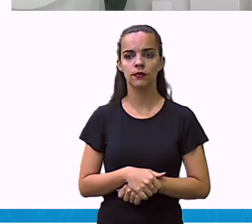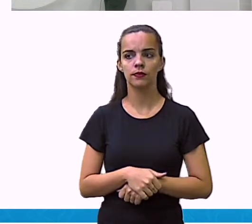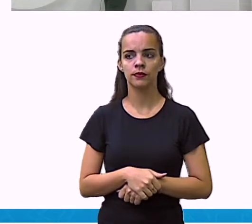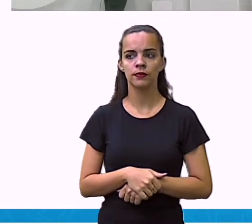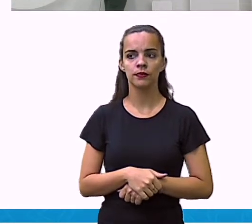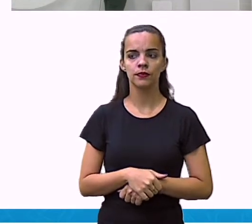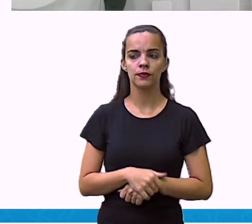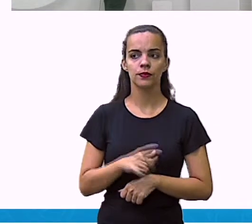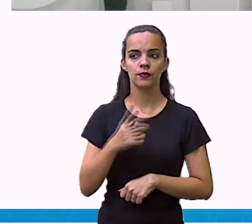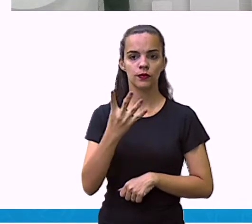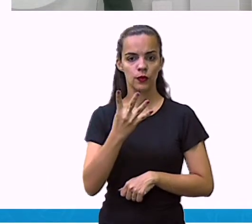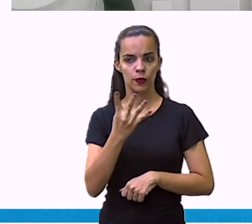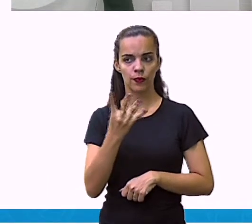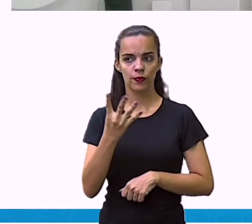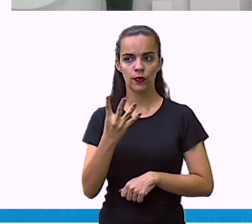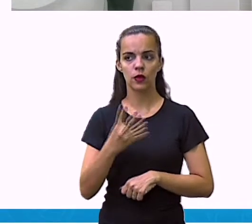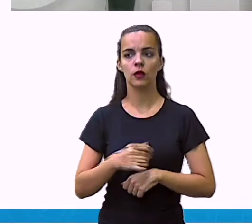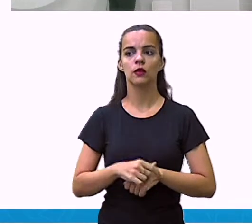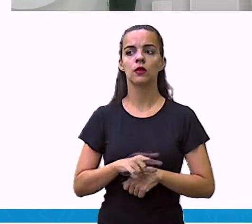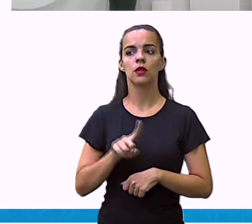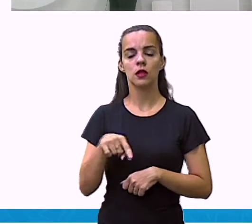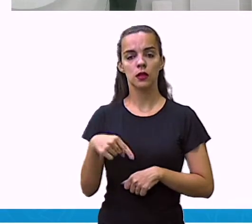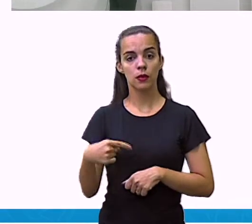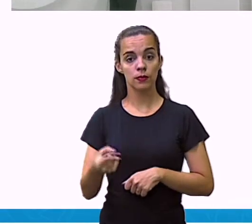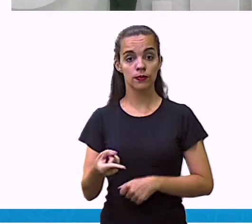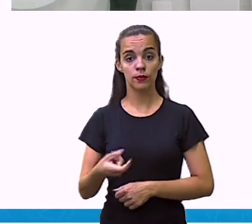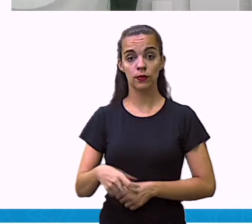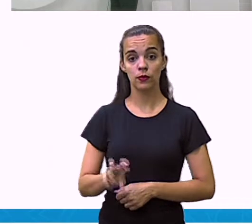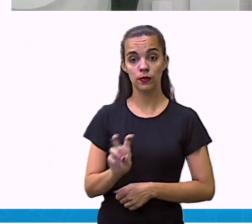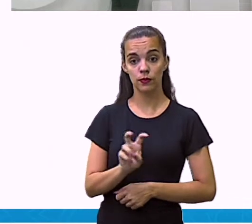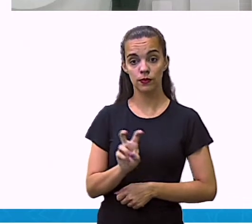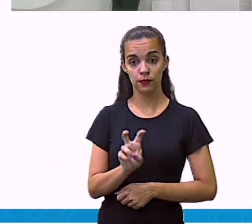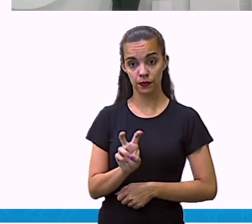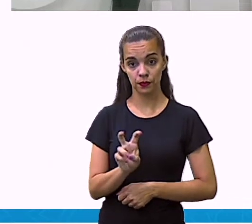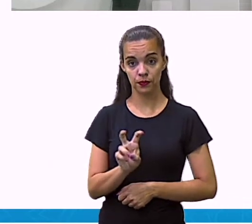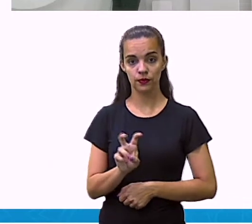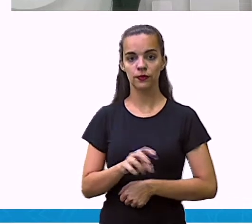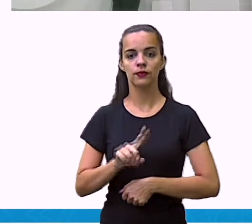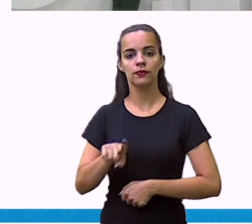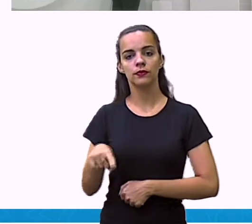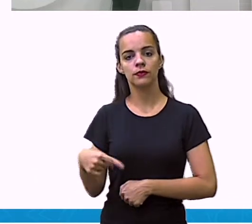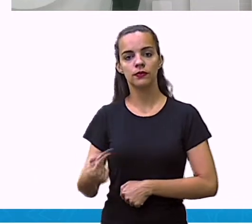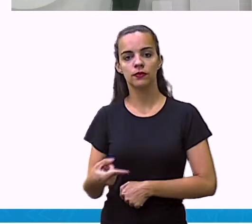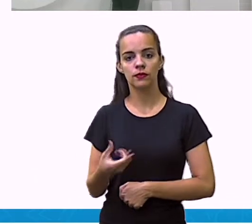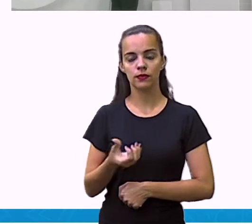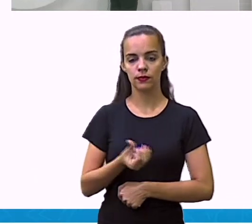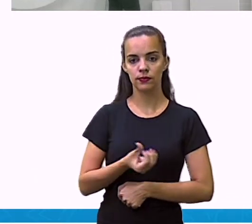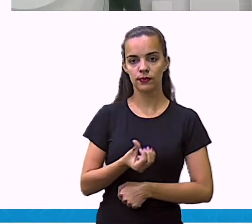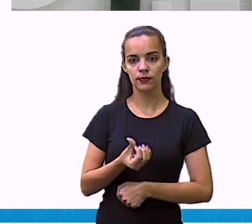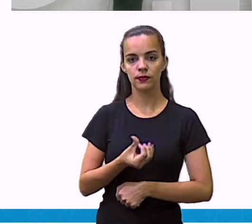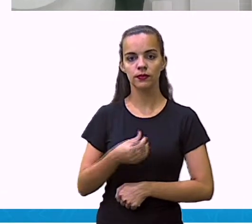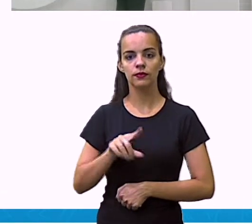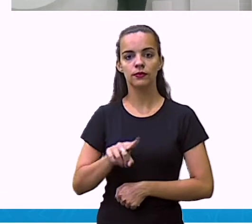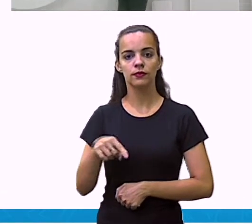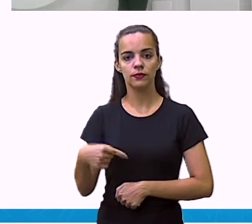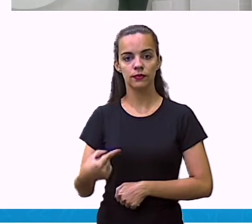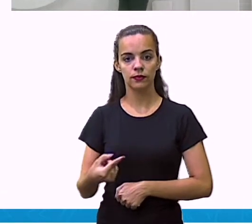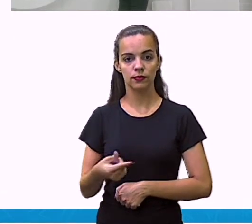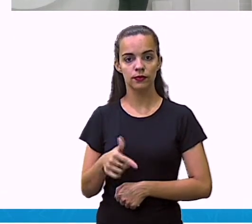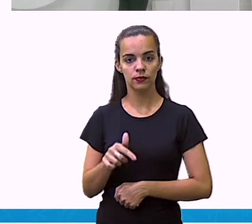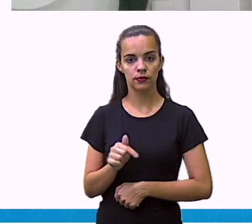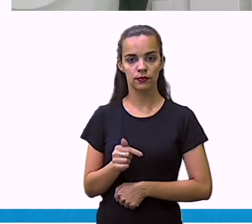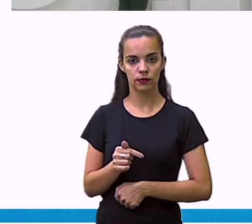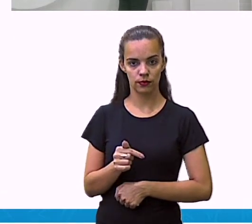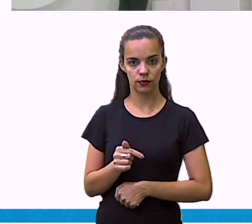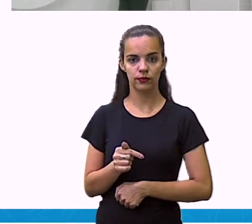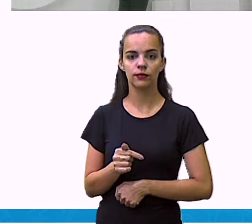depois do 3 vem o 4, depois do 4 o 5, depois do 5 o 6, depois do